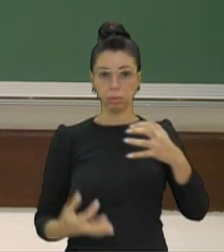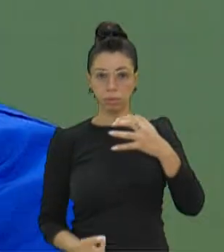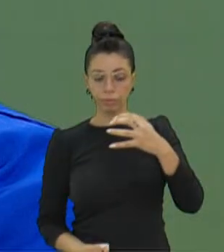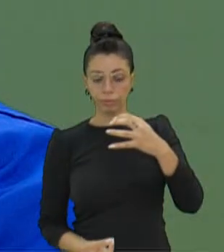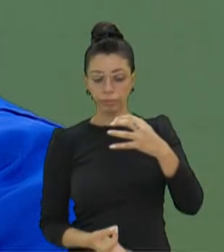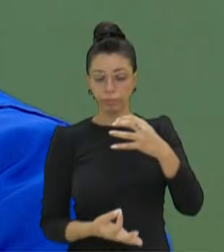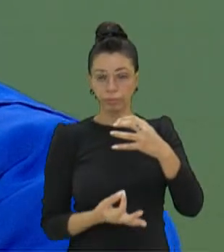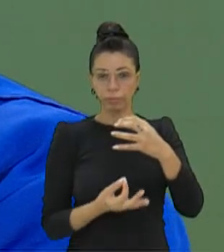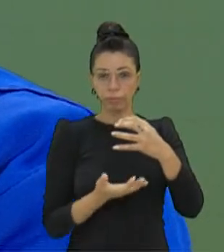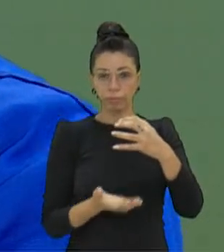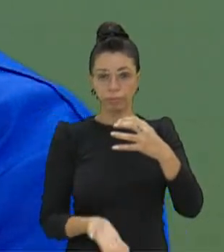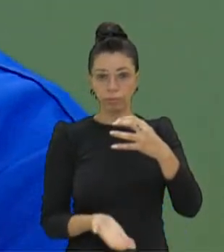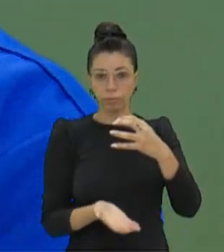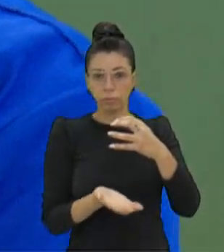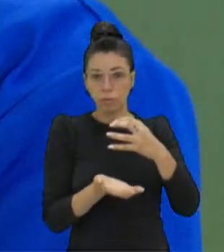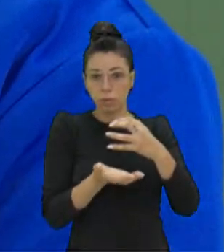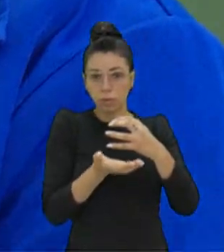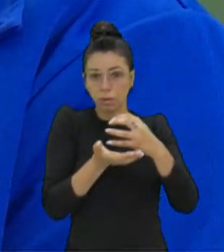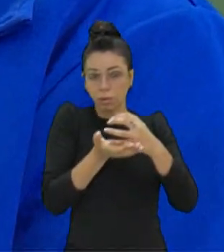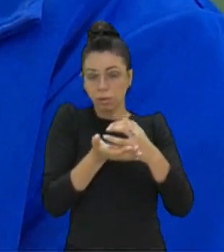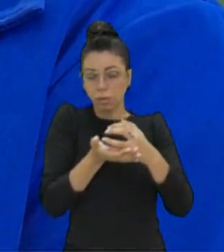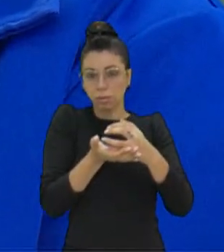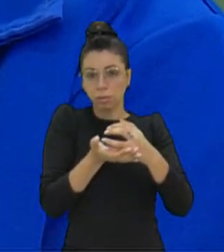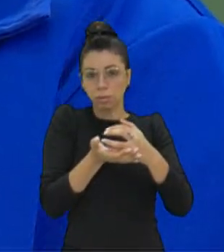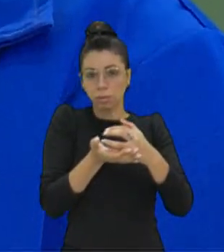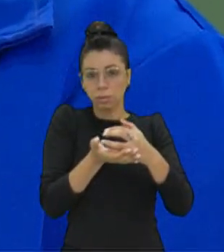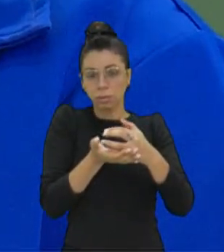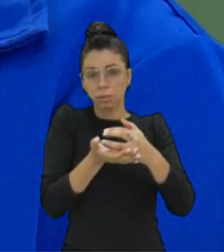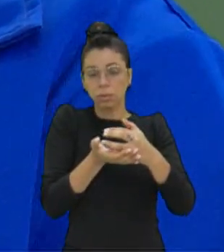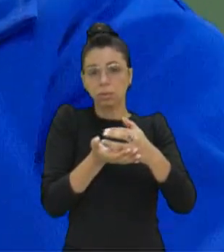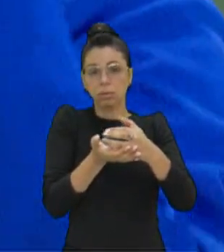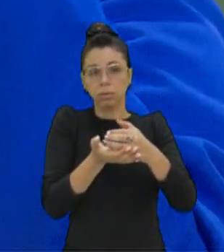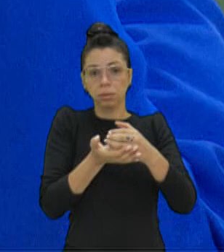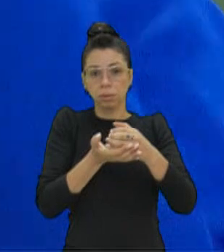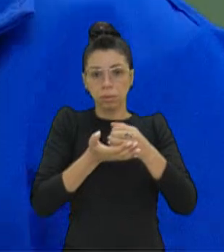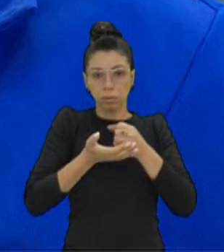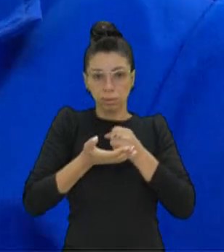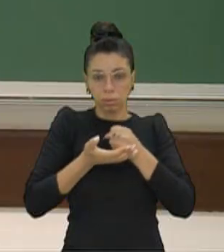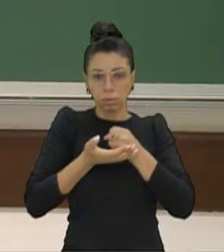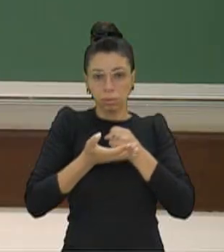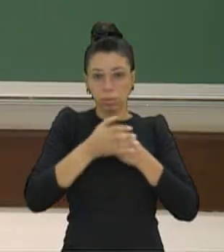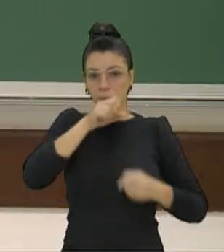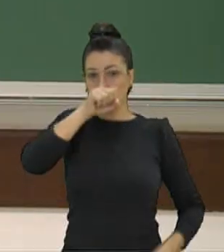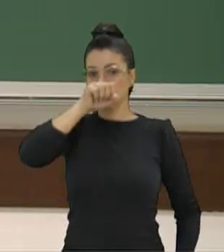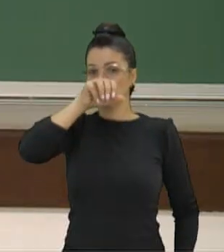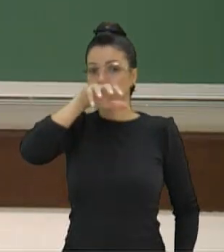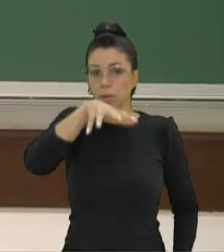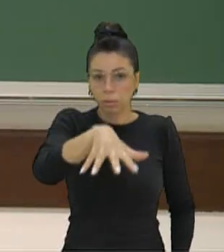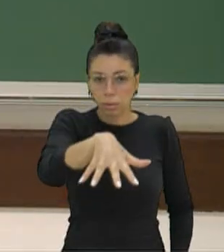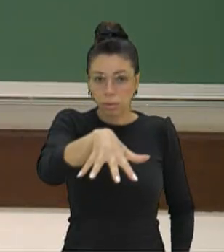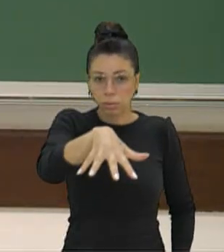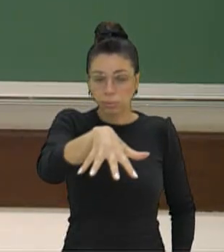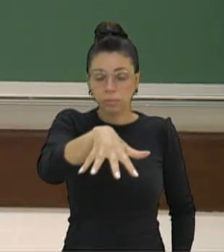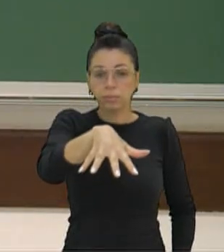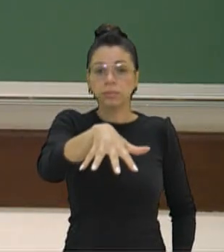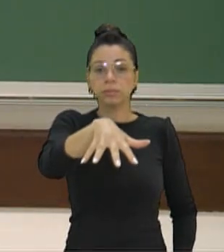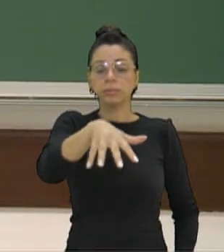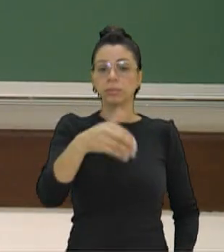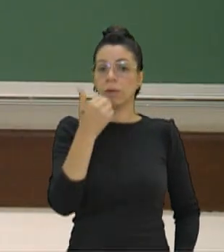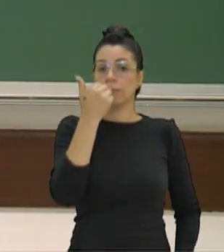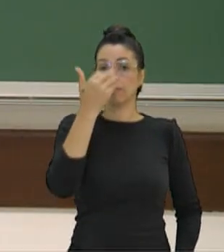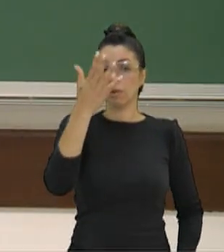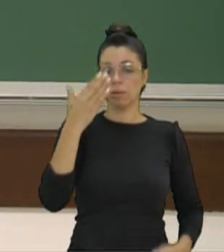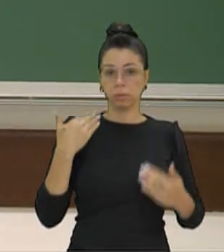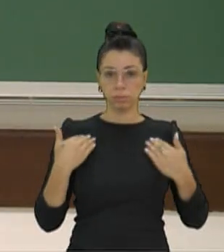diafragma relaxado na expiração. Quando ele sobe de novo, o ar é mandado para fora do nosso